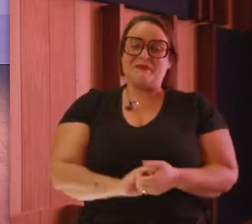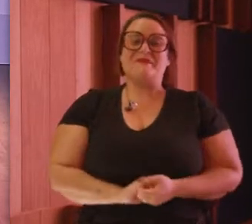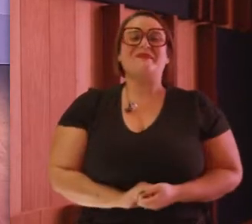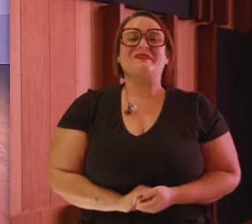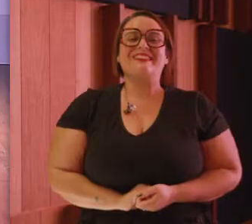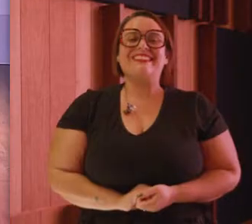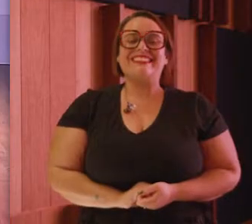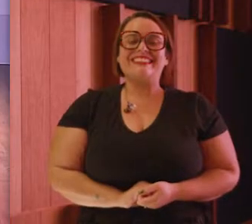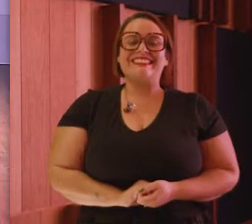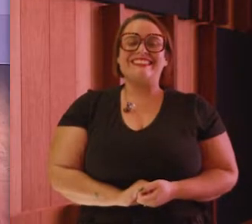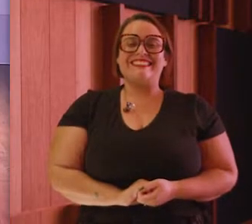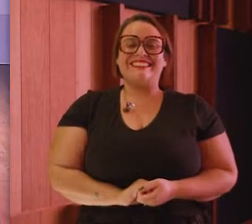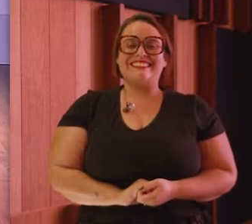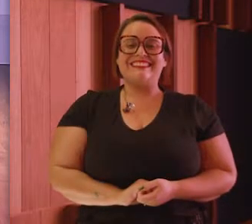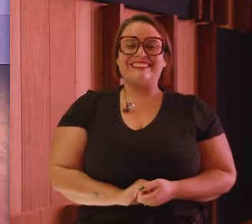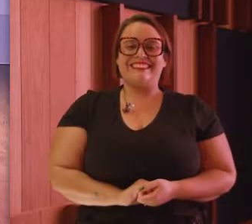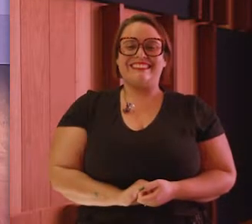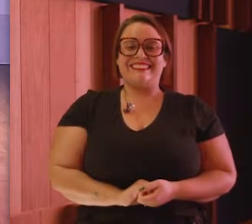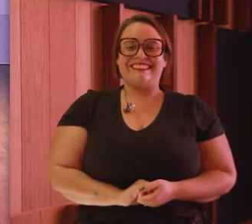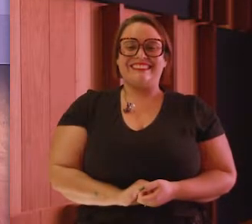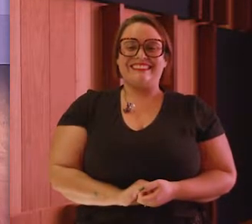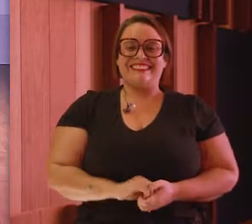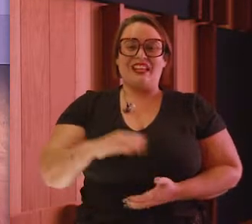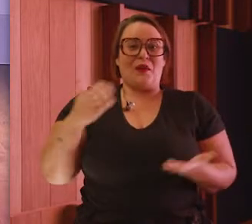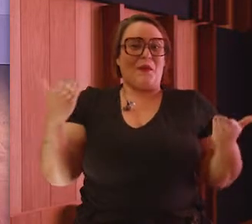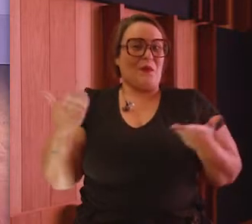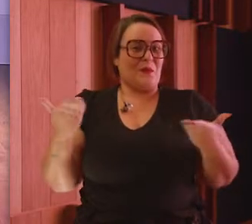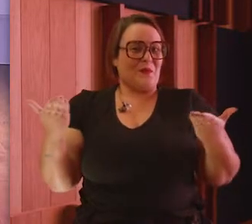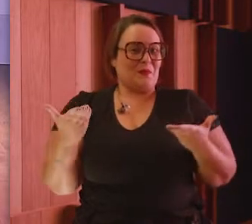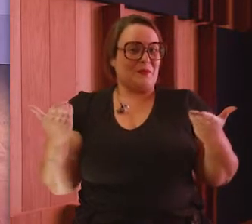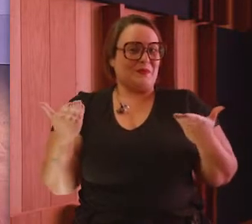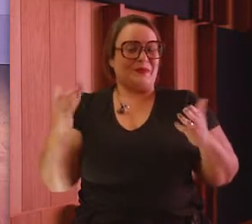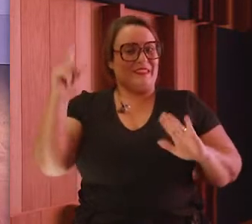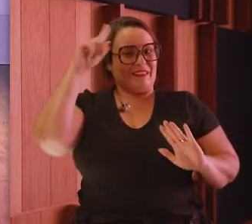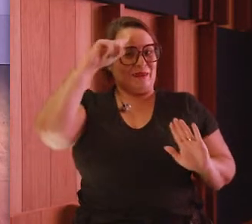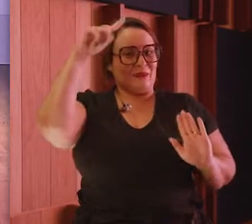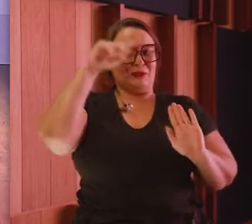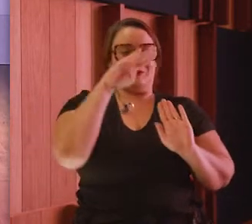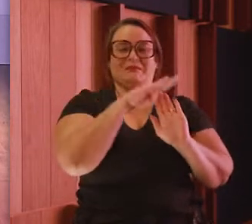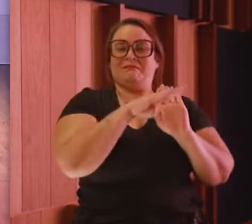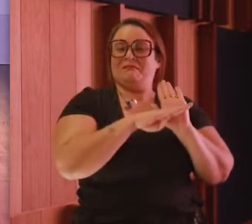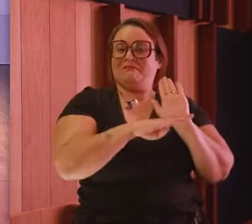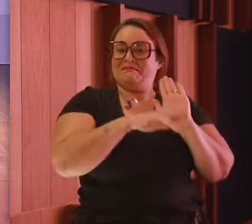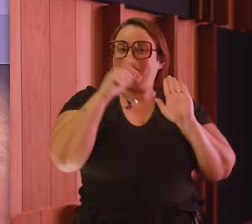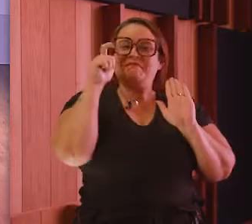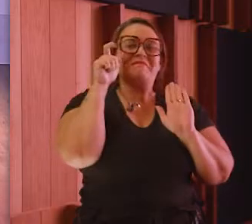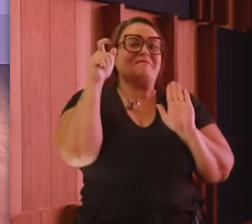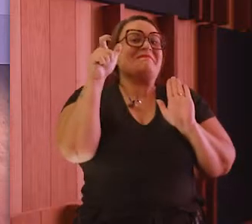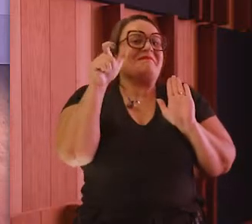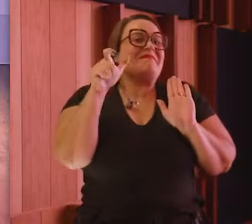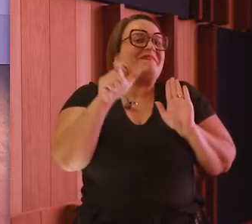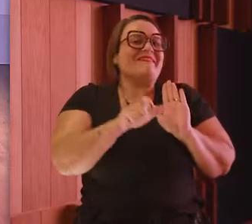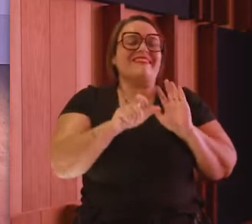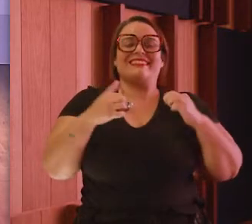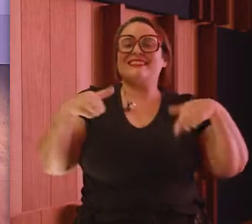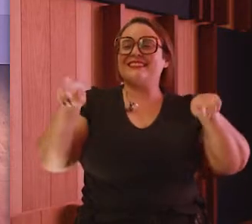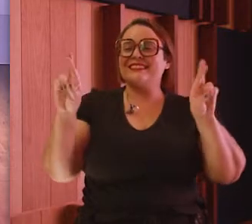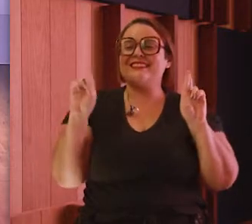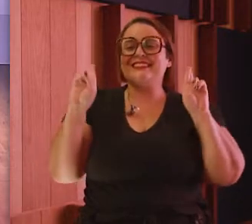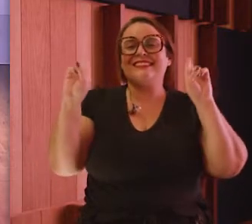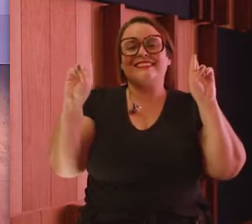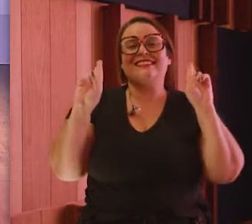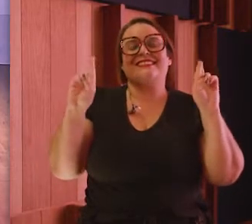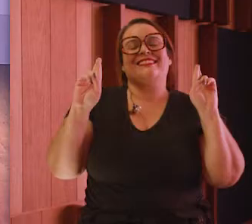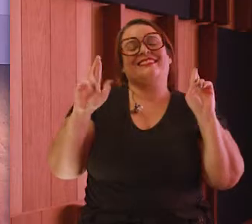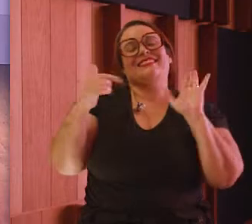A nossa agenda está extremamente interessante. Eu espero que ela propicie a todos vocês